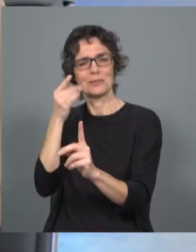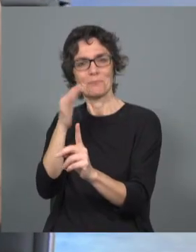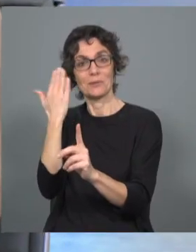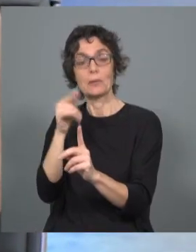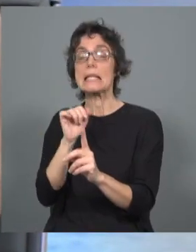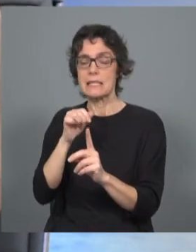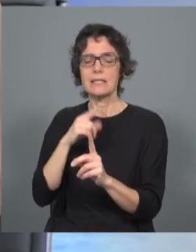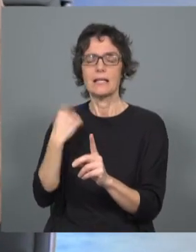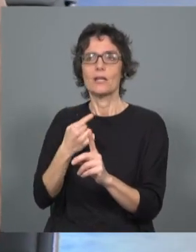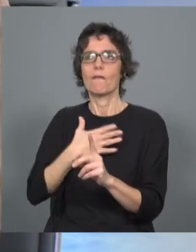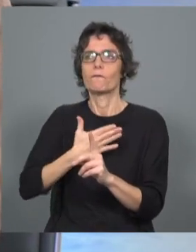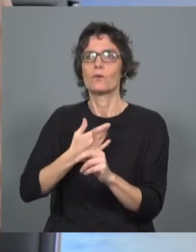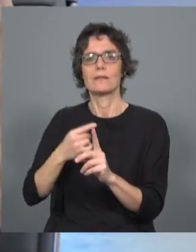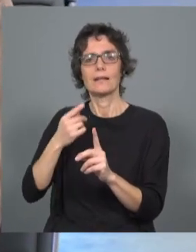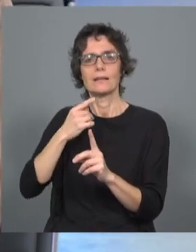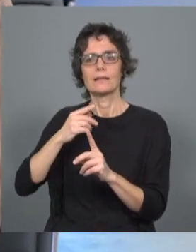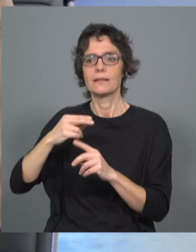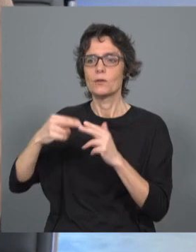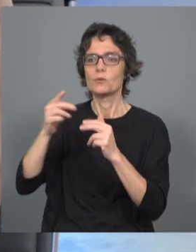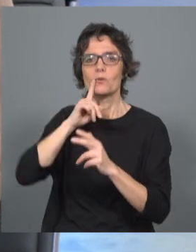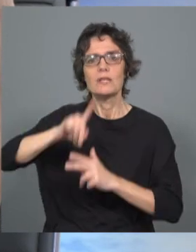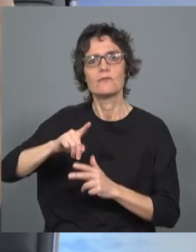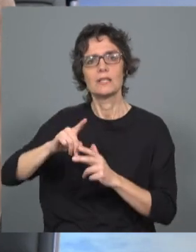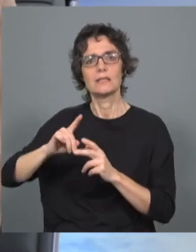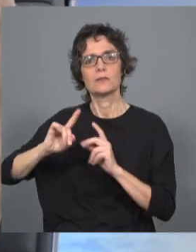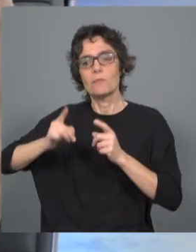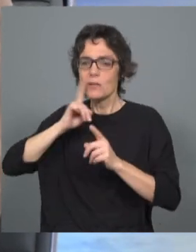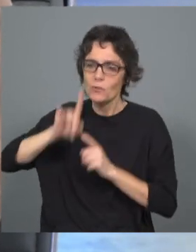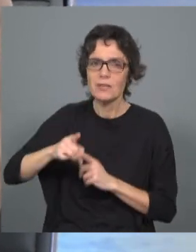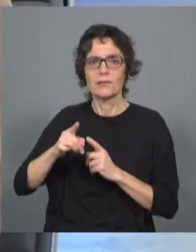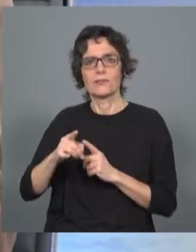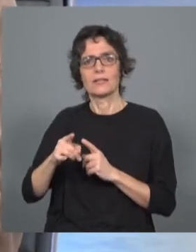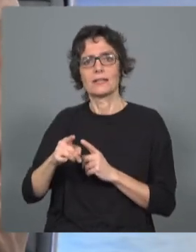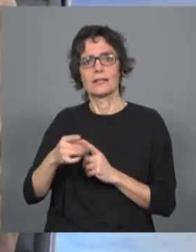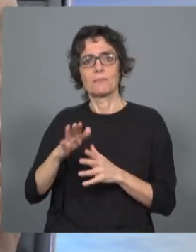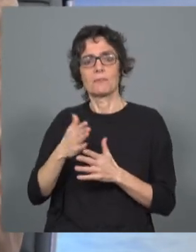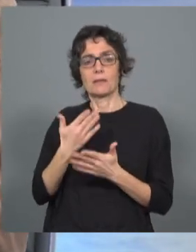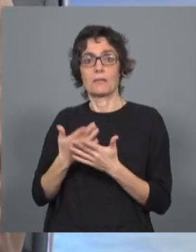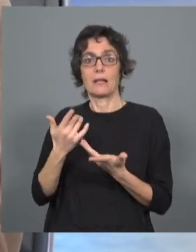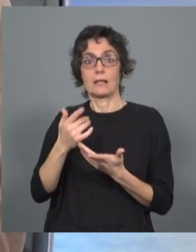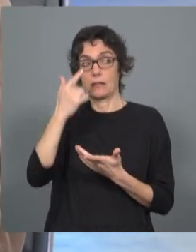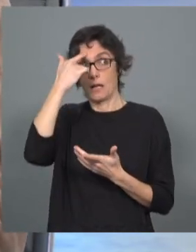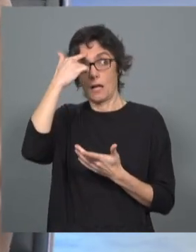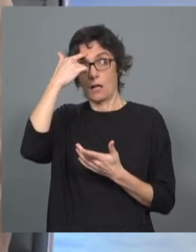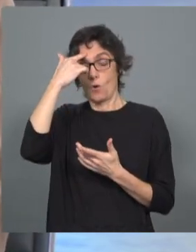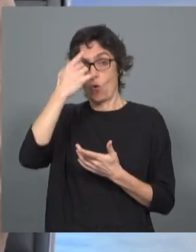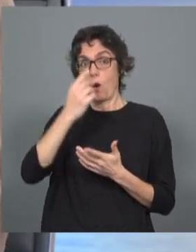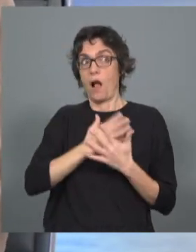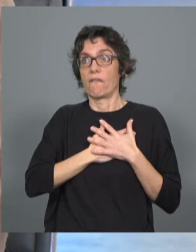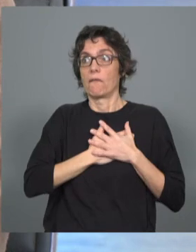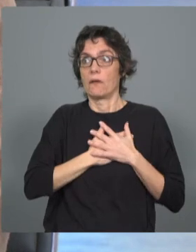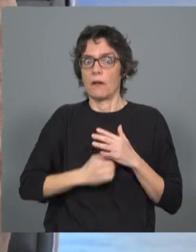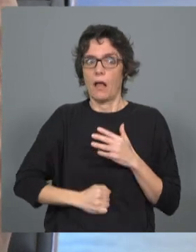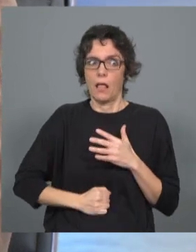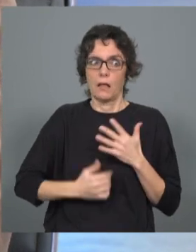do recomeçar, que é sempre... E que à partida, de facto, era difícil, porque o catecismo, tudo aquilo era muito